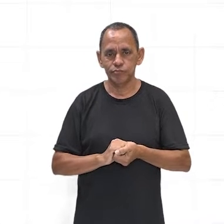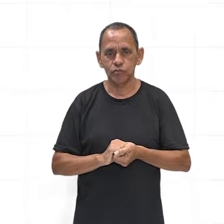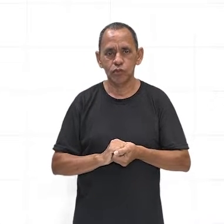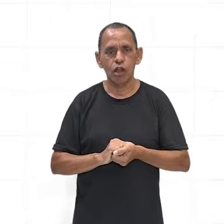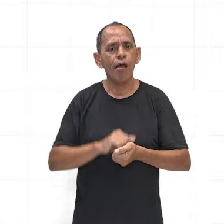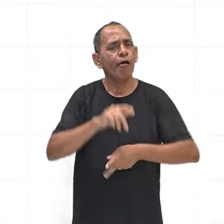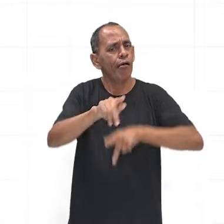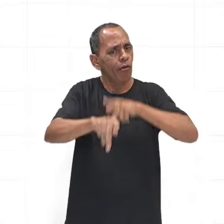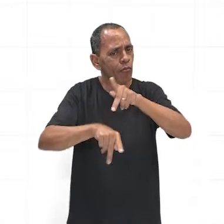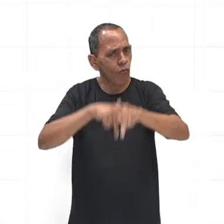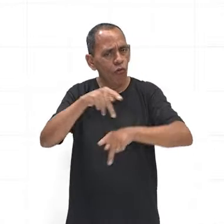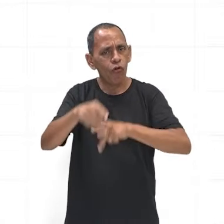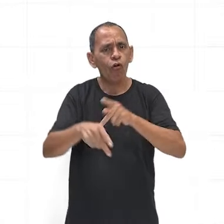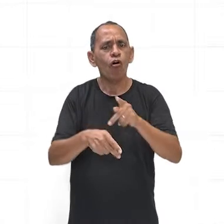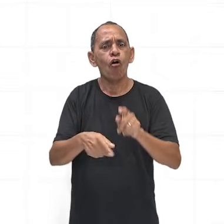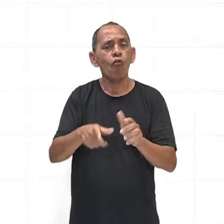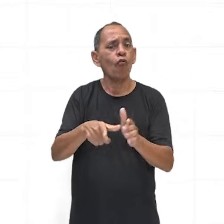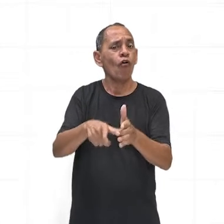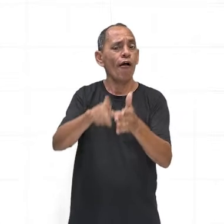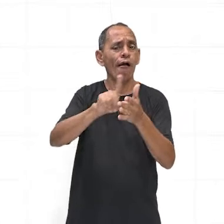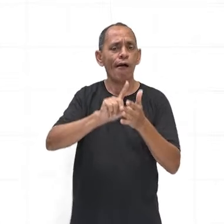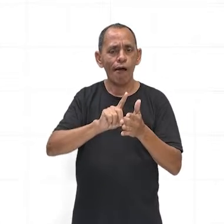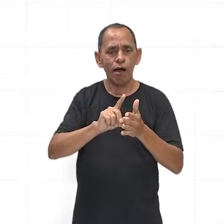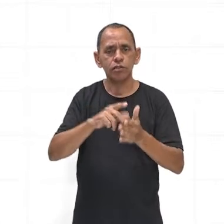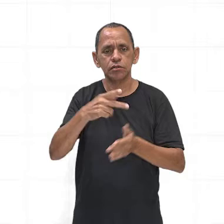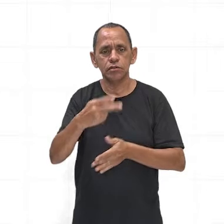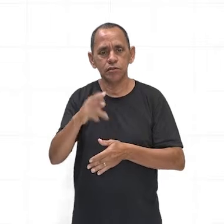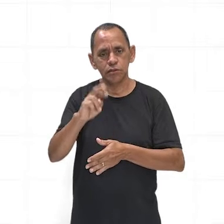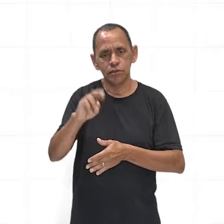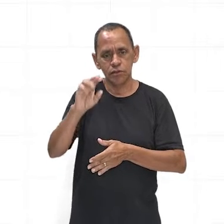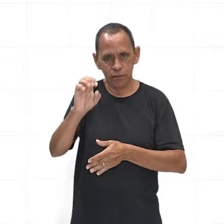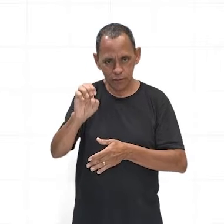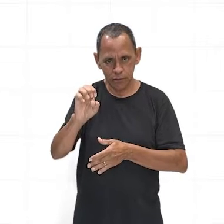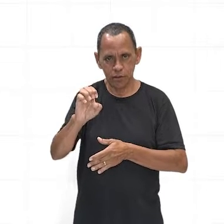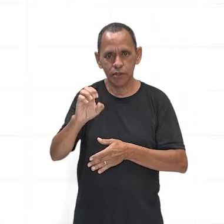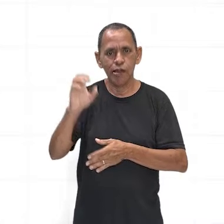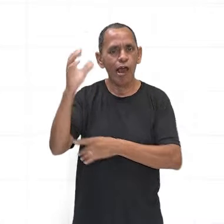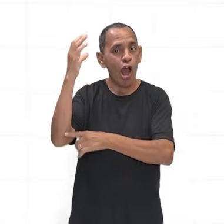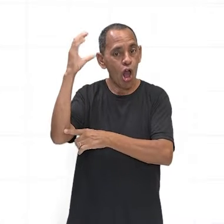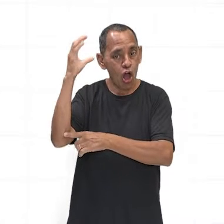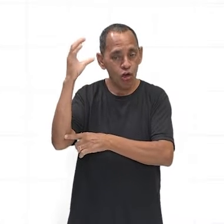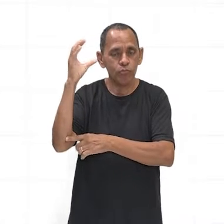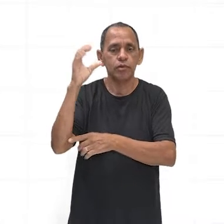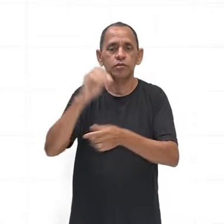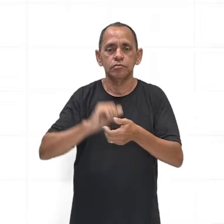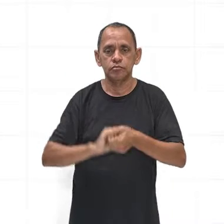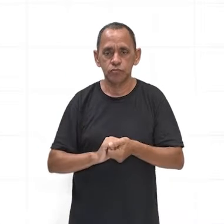povo pré-colombiano destacado